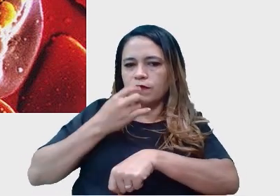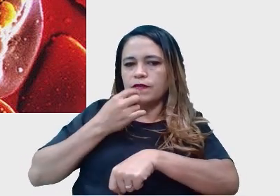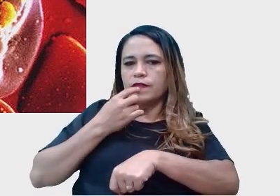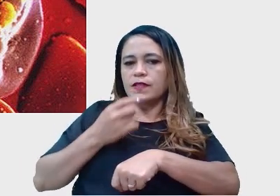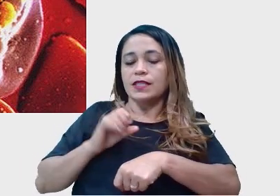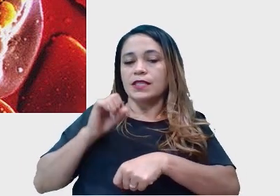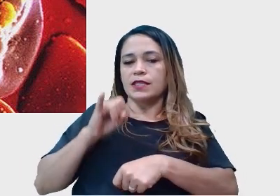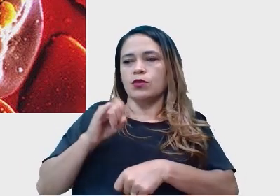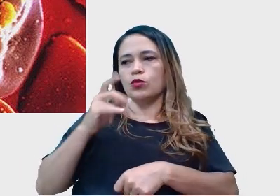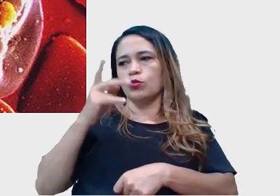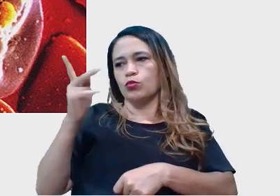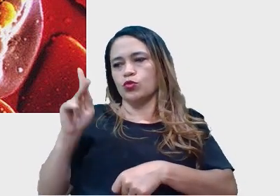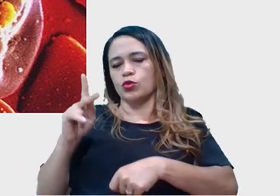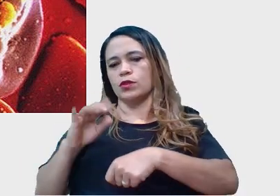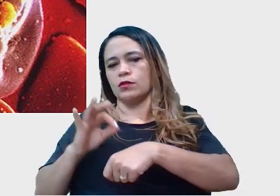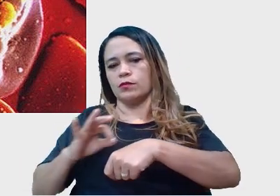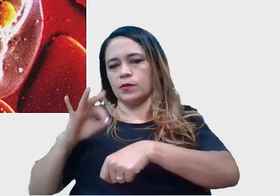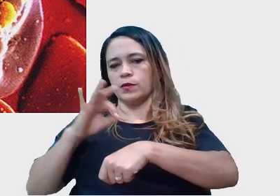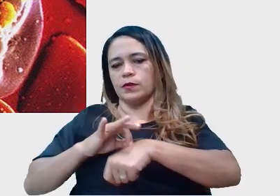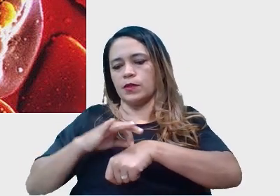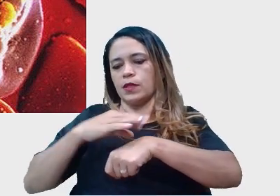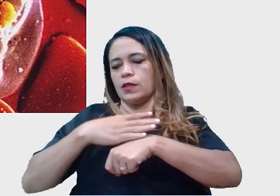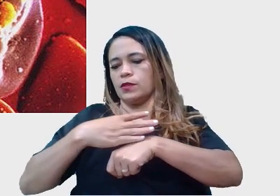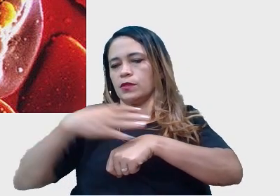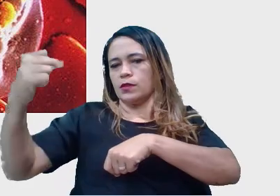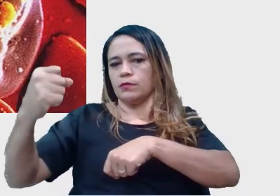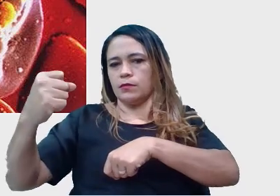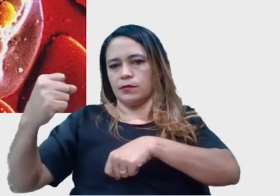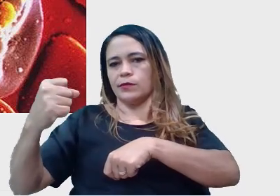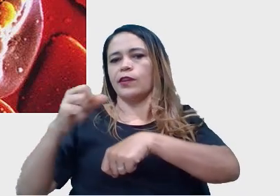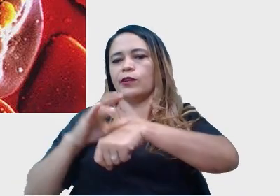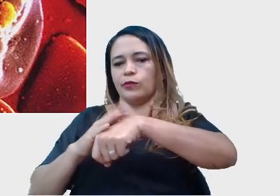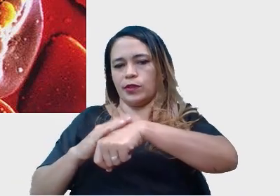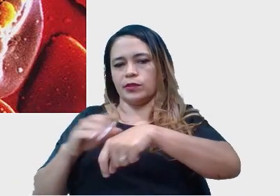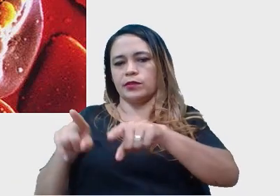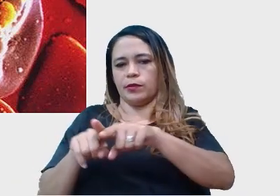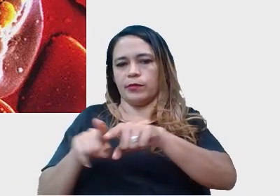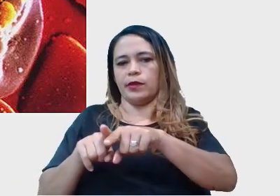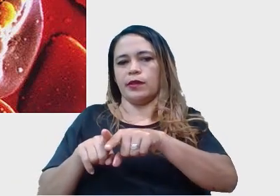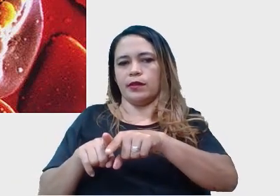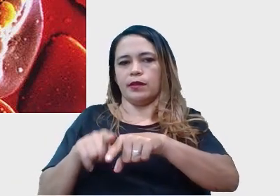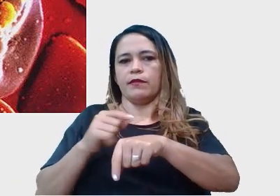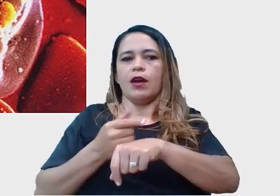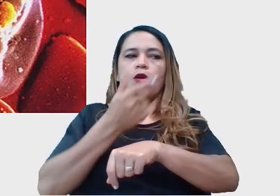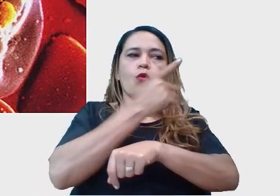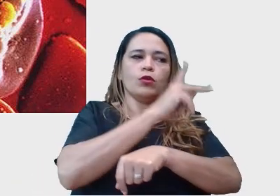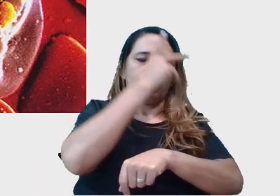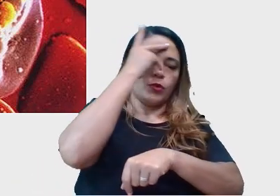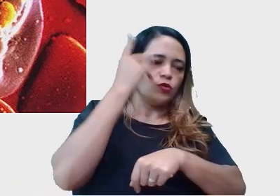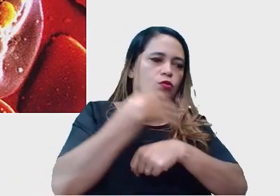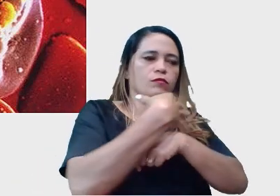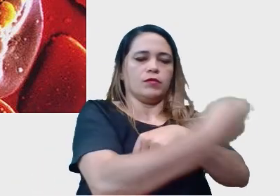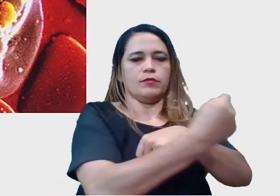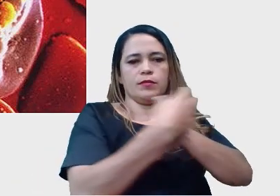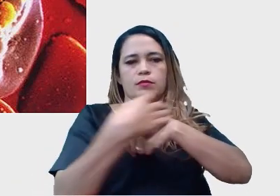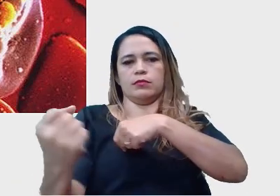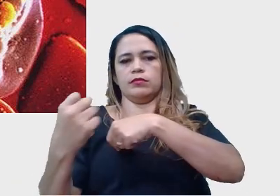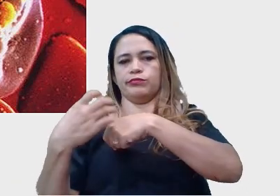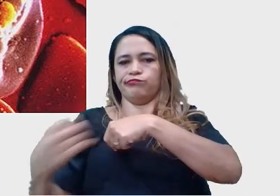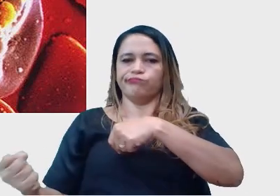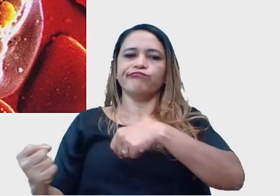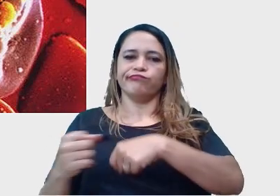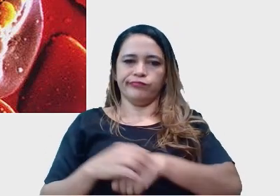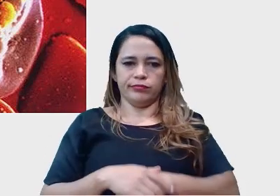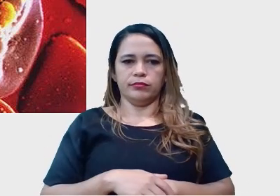vier e picar a pessoa, o mosquito se contamina. E aí o mosquito, quando picar uma outra pessoa, vai transmitir esse